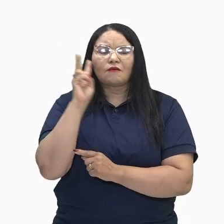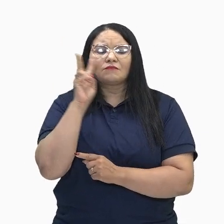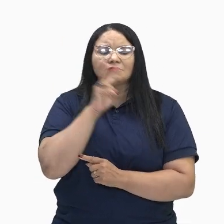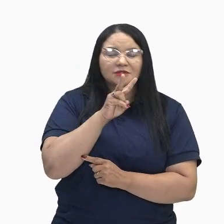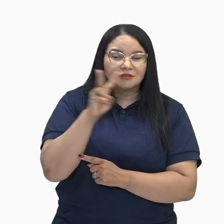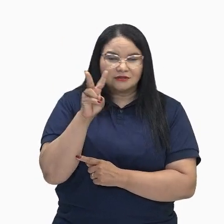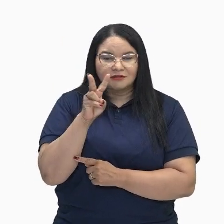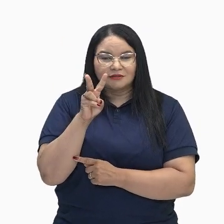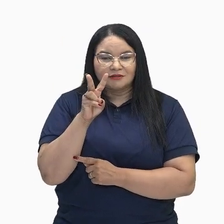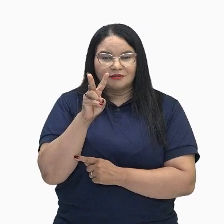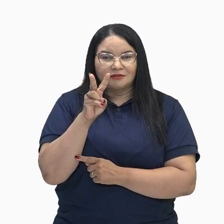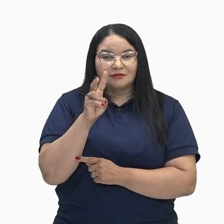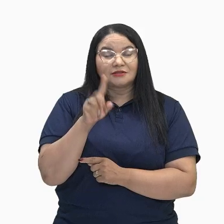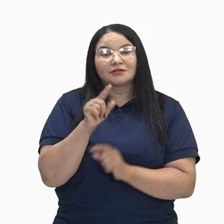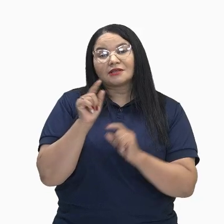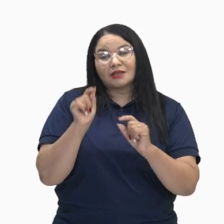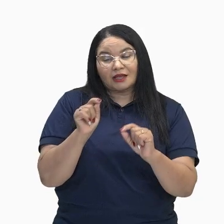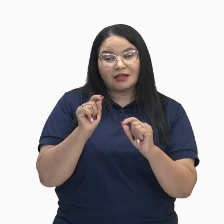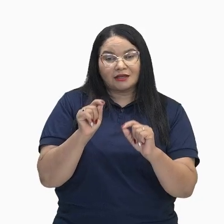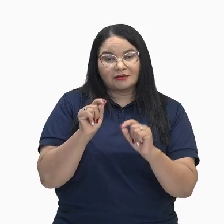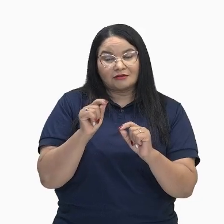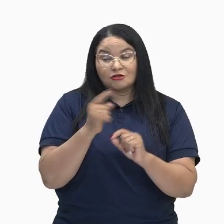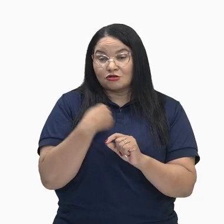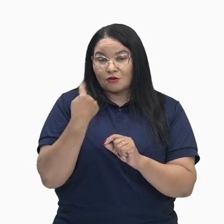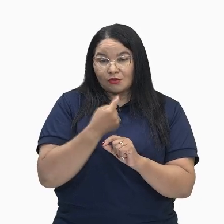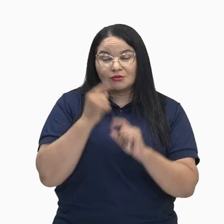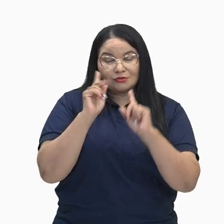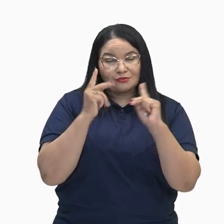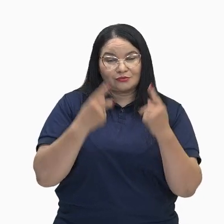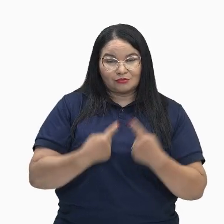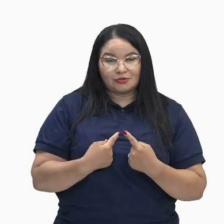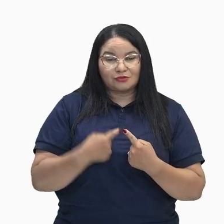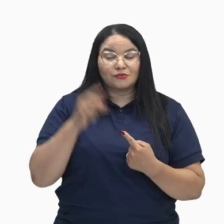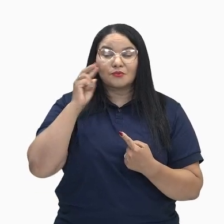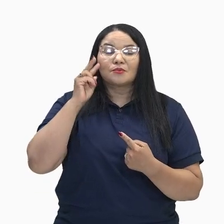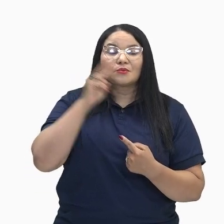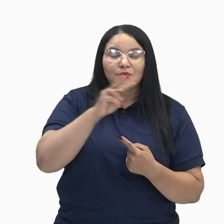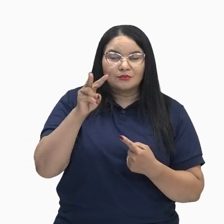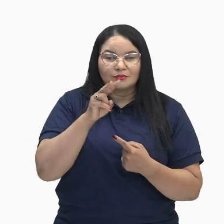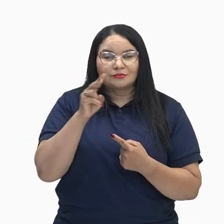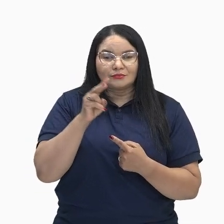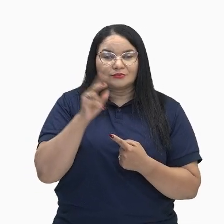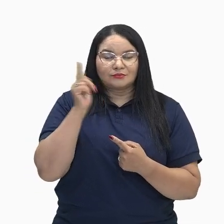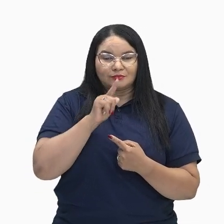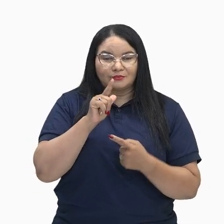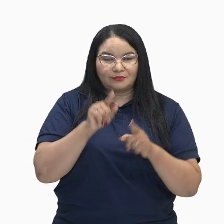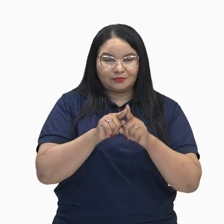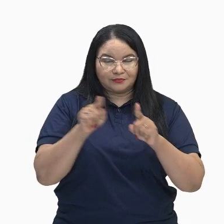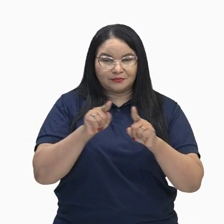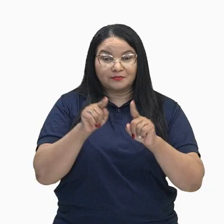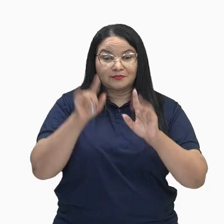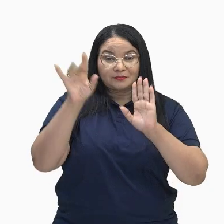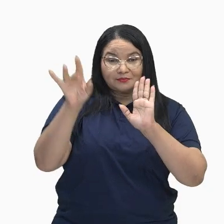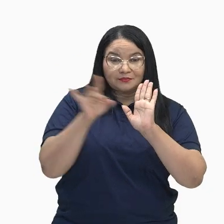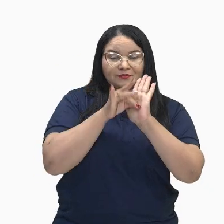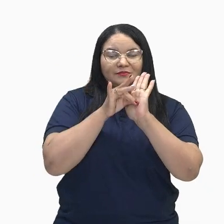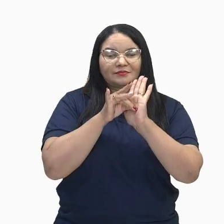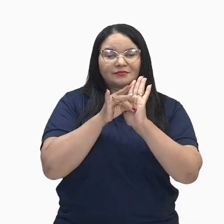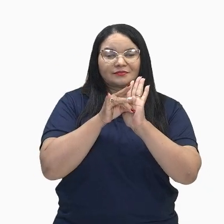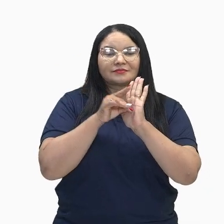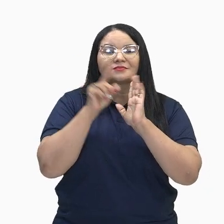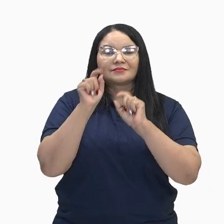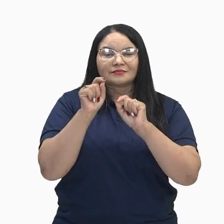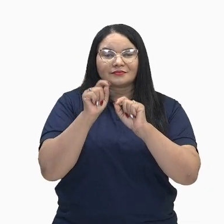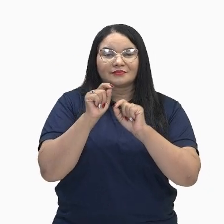ato de observar, só quem pode fazer somos nós, né, os seres humanos. Então, a personificação ocorre em o sol